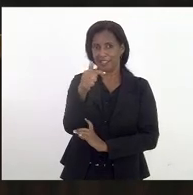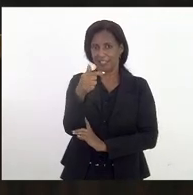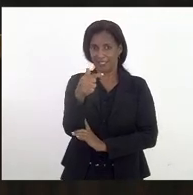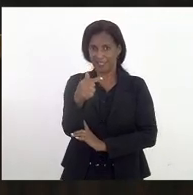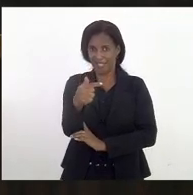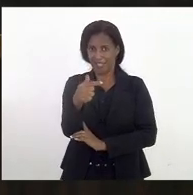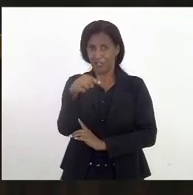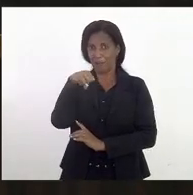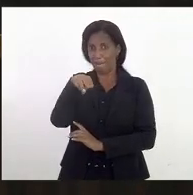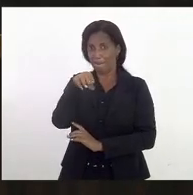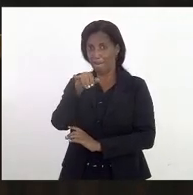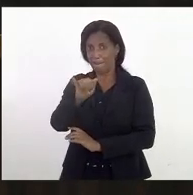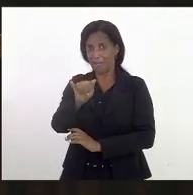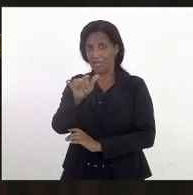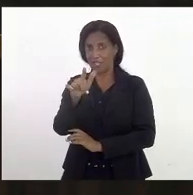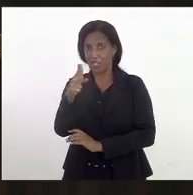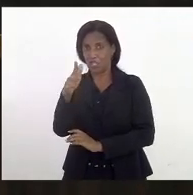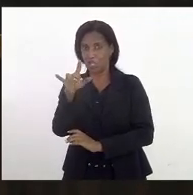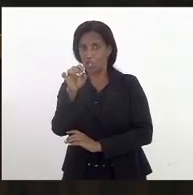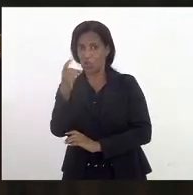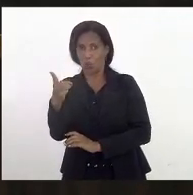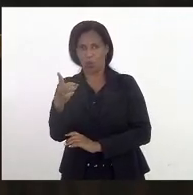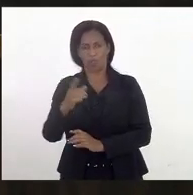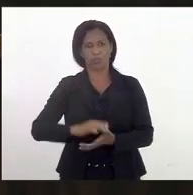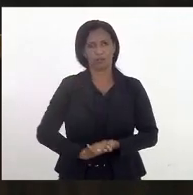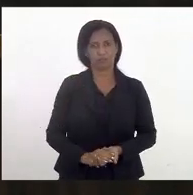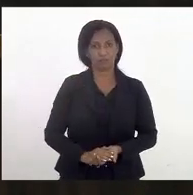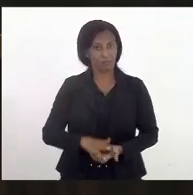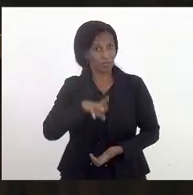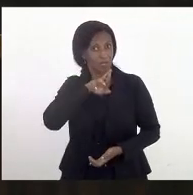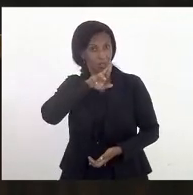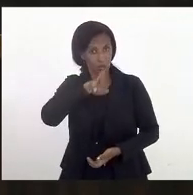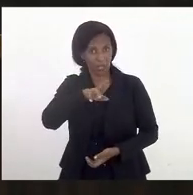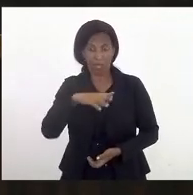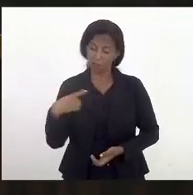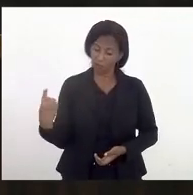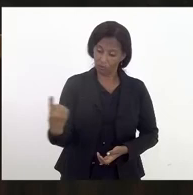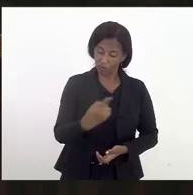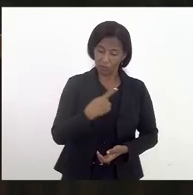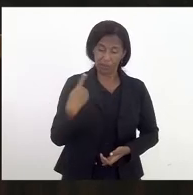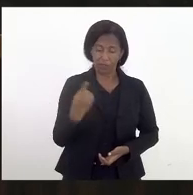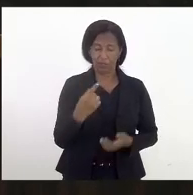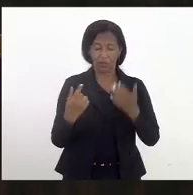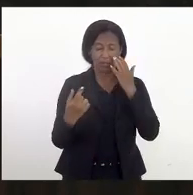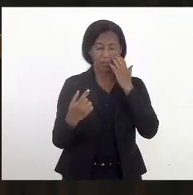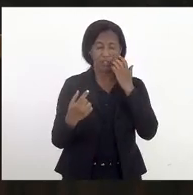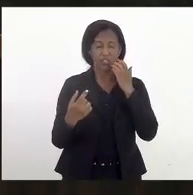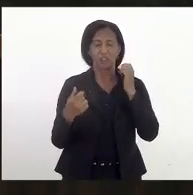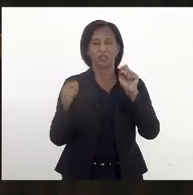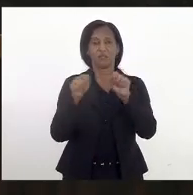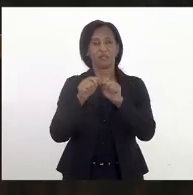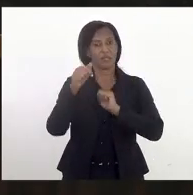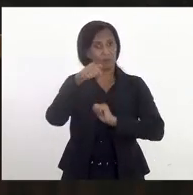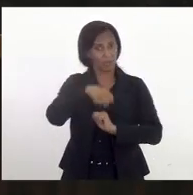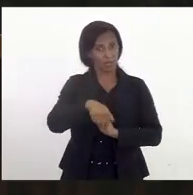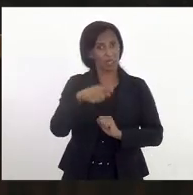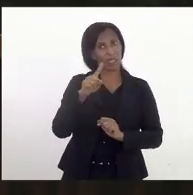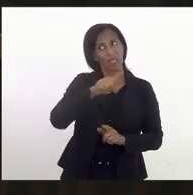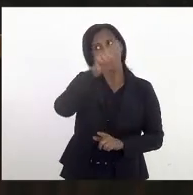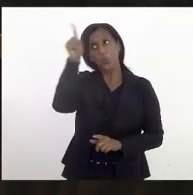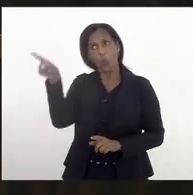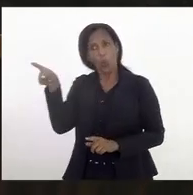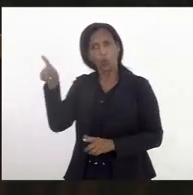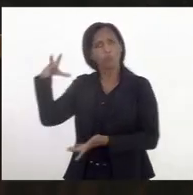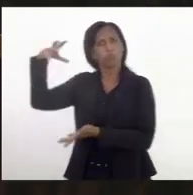987 milhões de Deputado Luiz Paulo do que nós fizemos aqui no final aqui e lá no Tiradentes obviamente